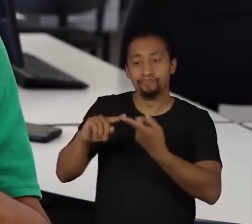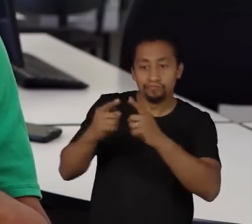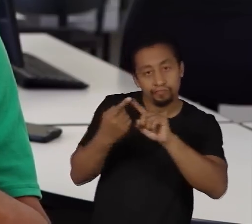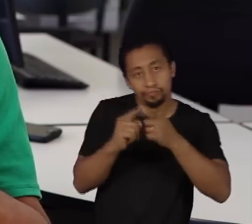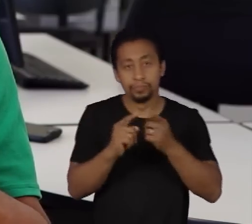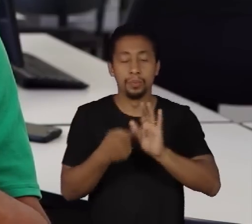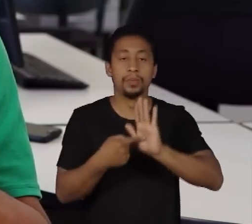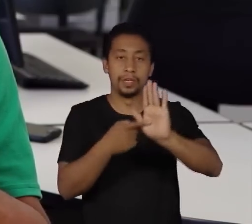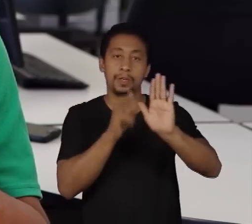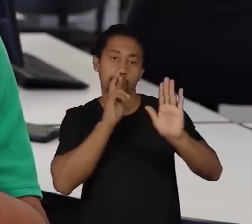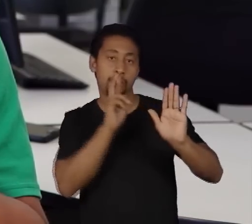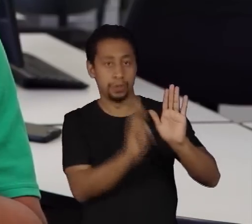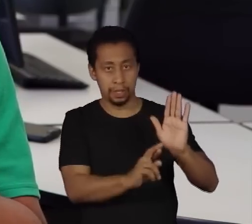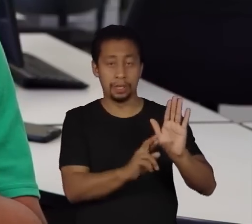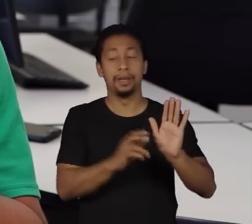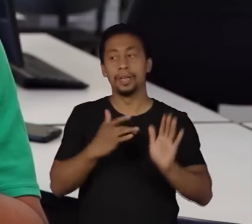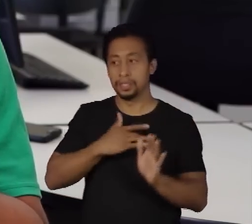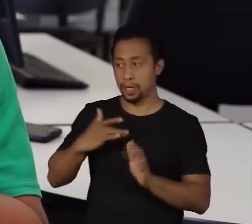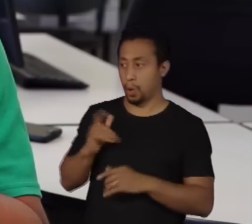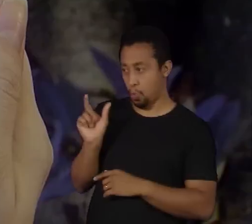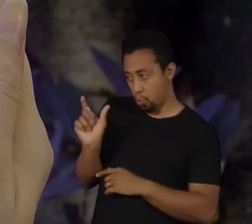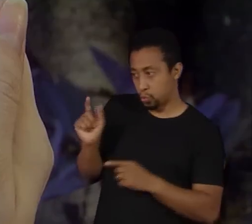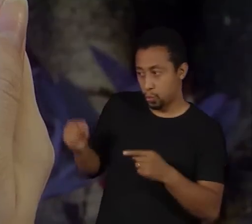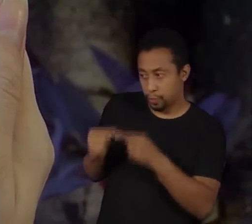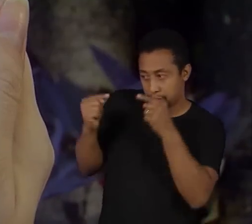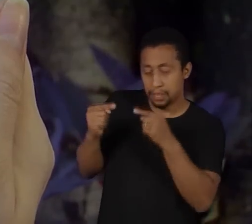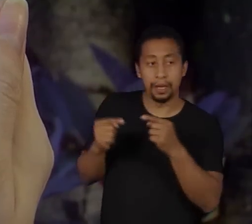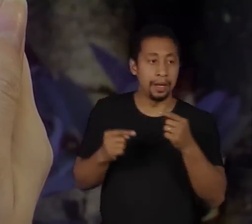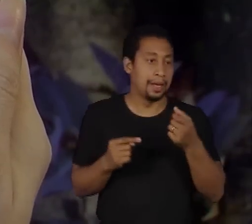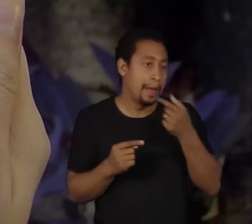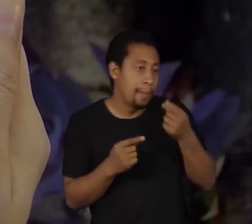acesso a um determinado serviço de saúde, a um determinado remédio.